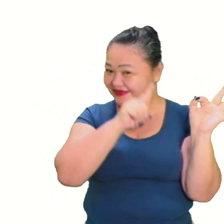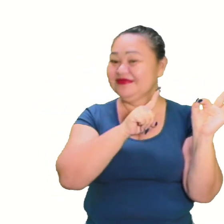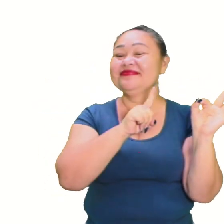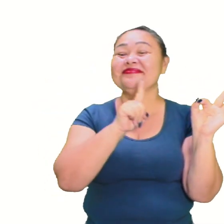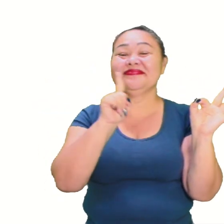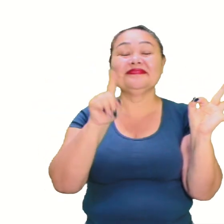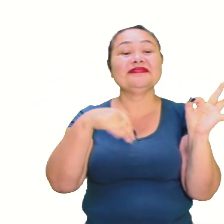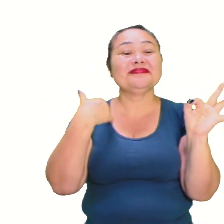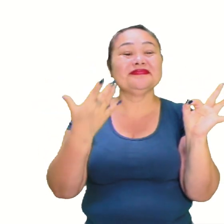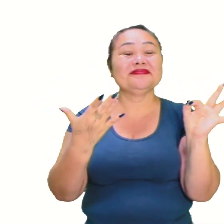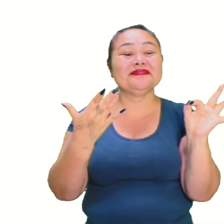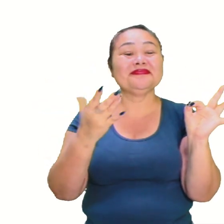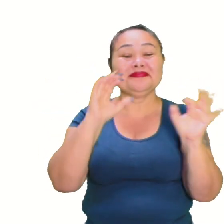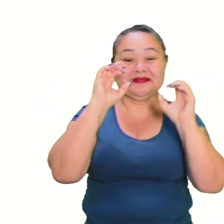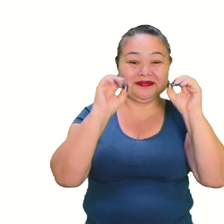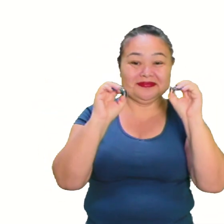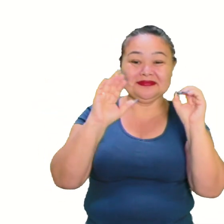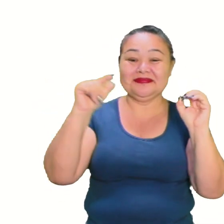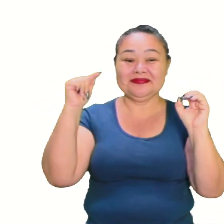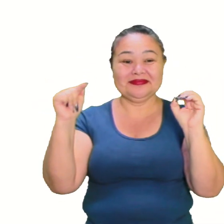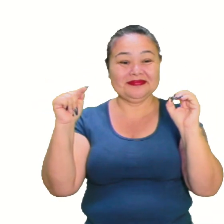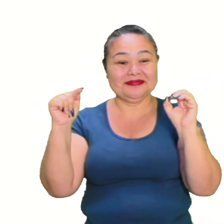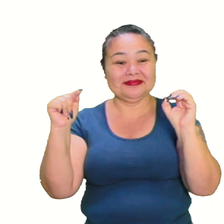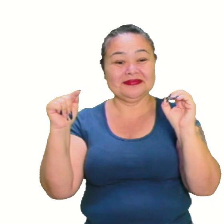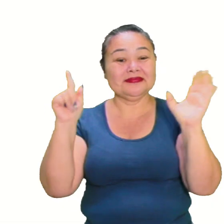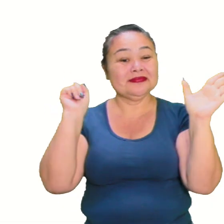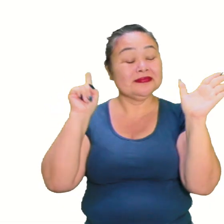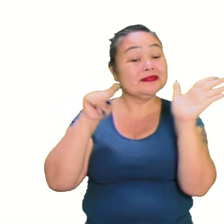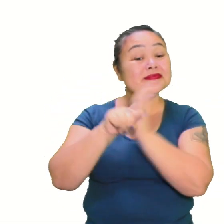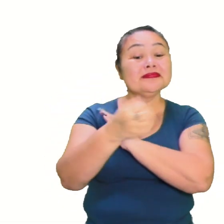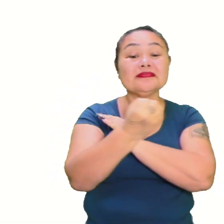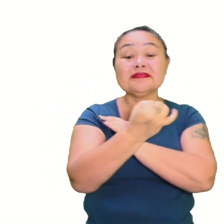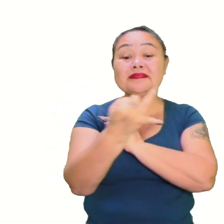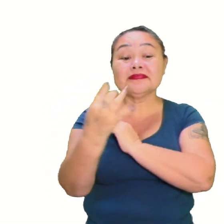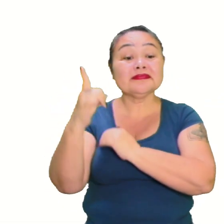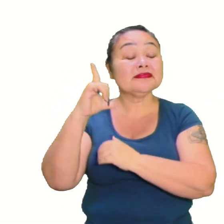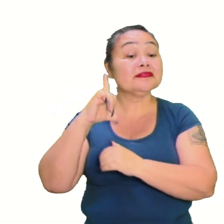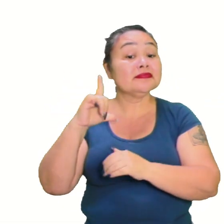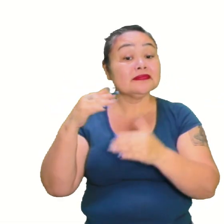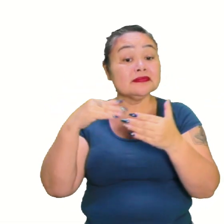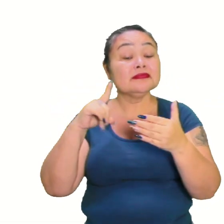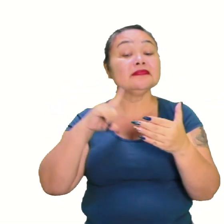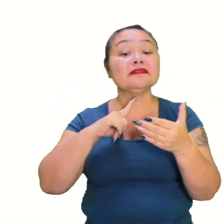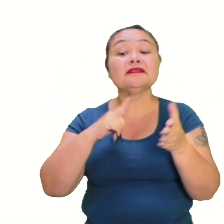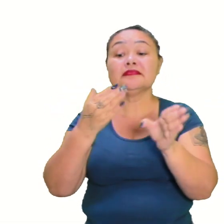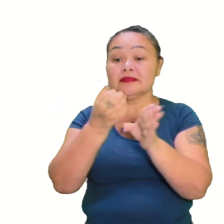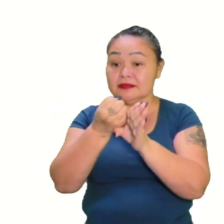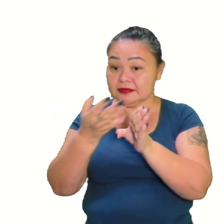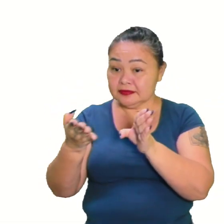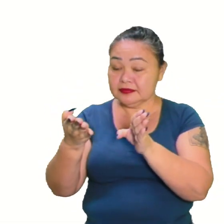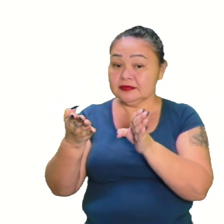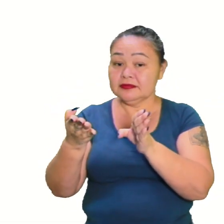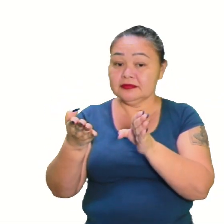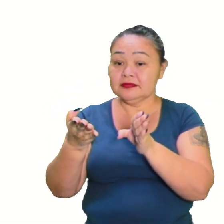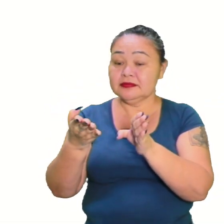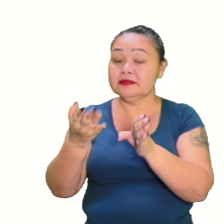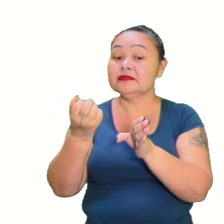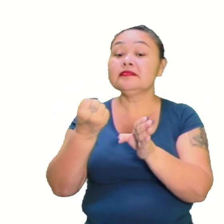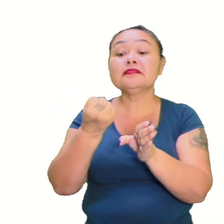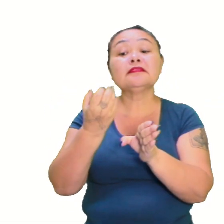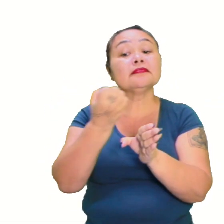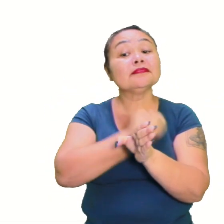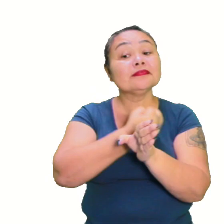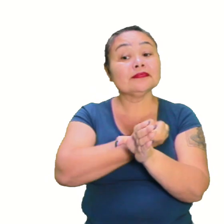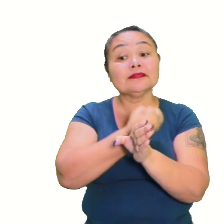complicado? Mas vamos lá. 0 e 7. Aí pergunta, quais são os números inteiros? Quais